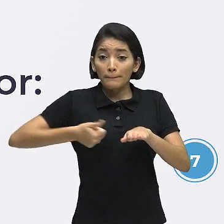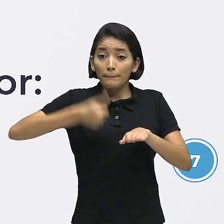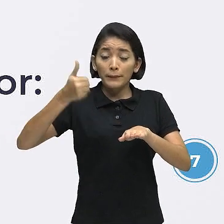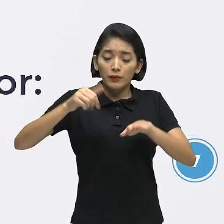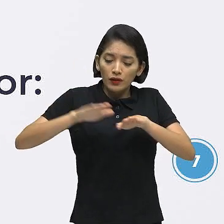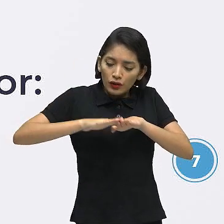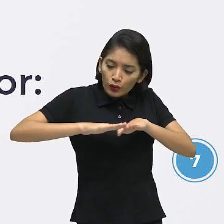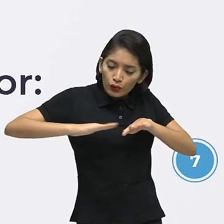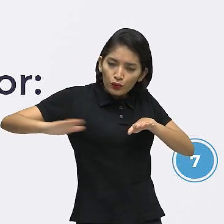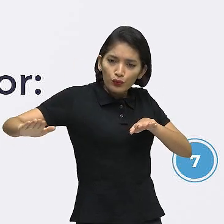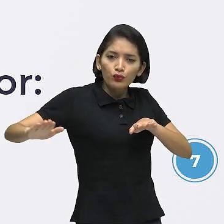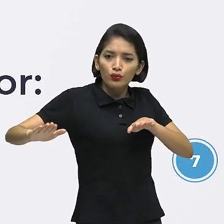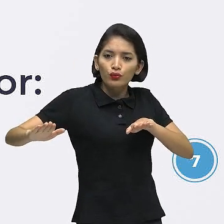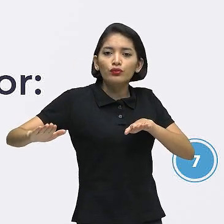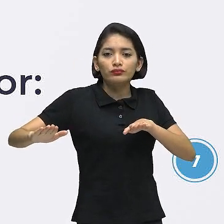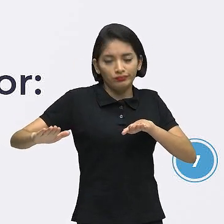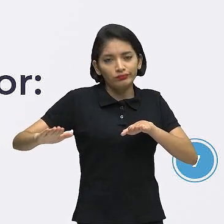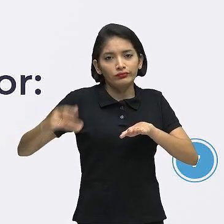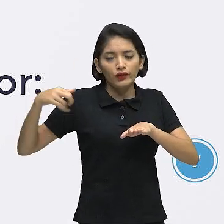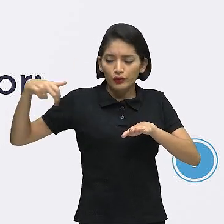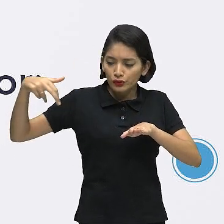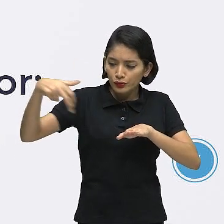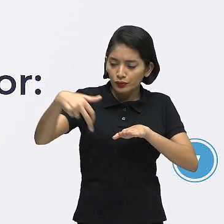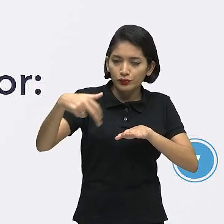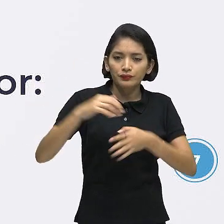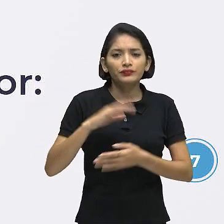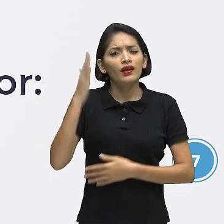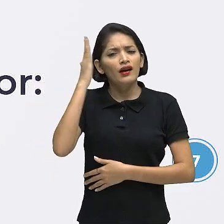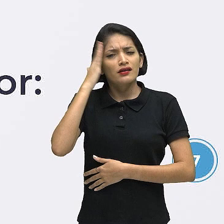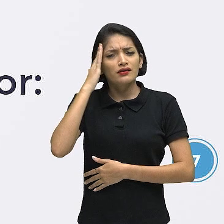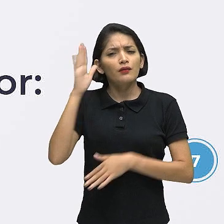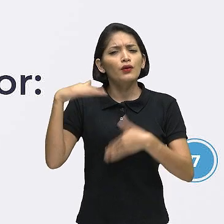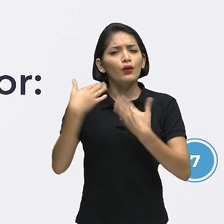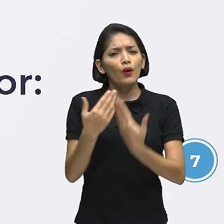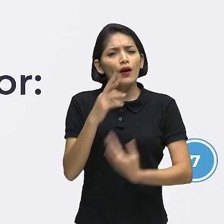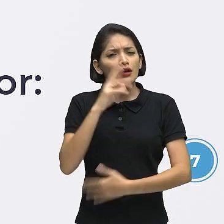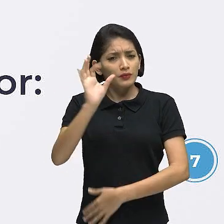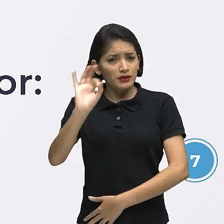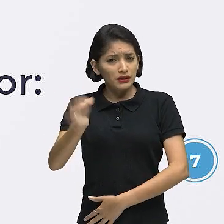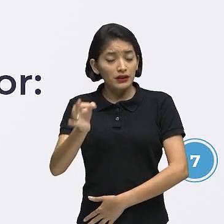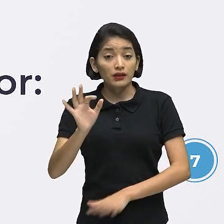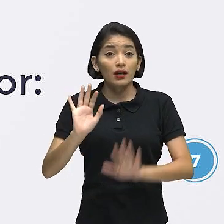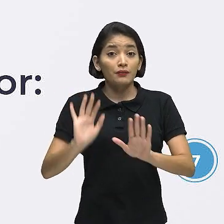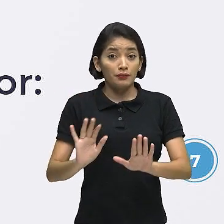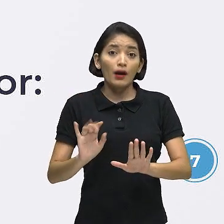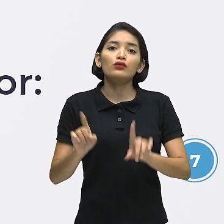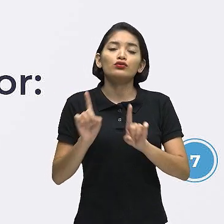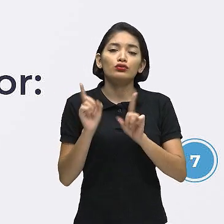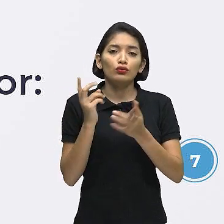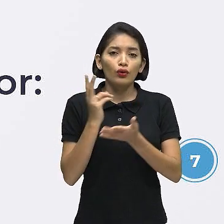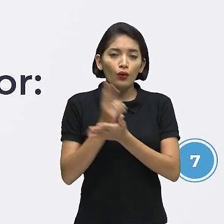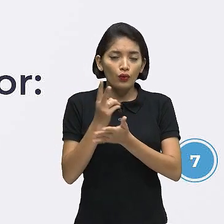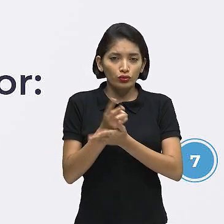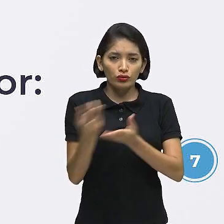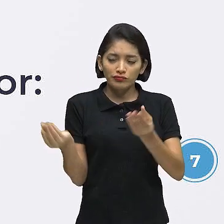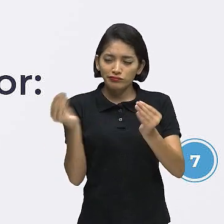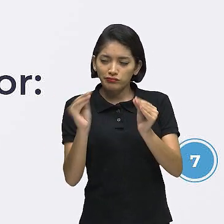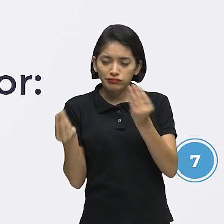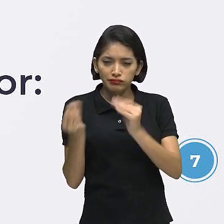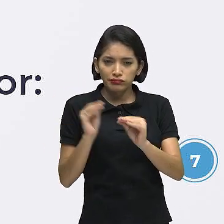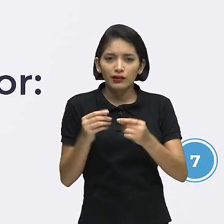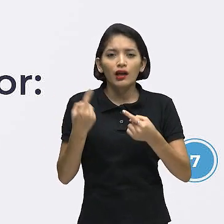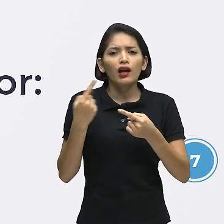crosta terrestre, né? Então a gente já sabe qual é a alternativa correta, mas a gente vai continuar. Por quê? Ele